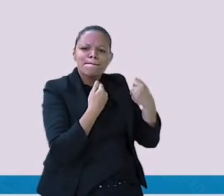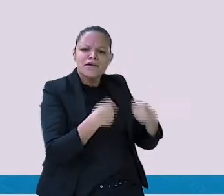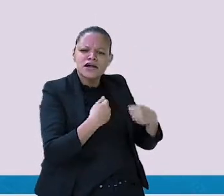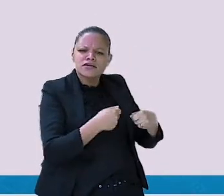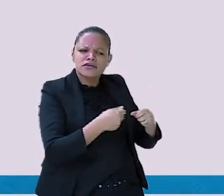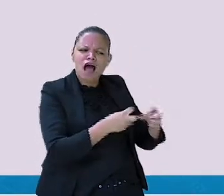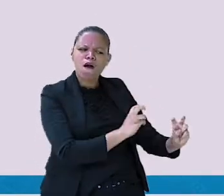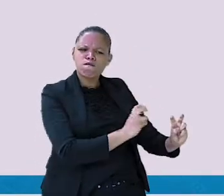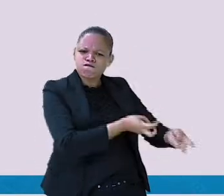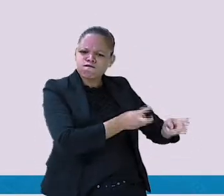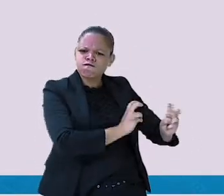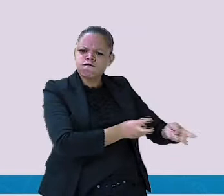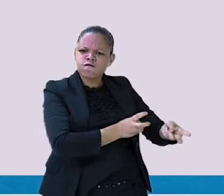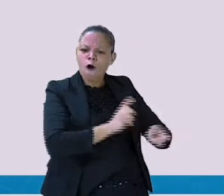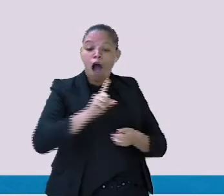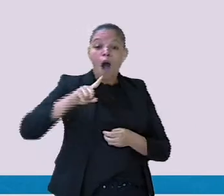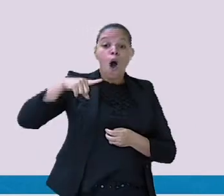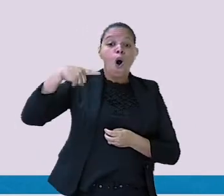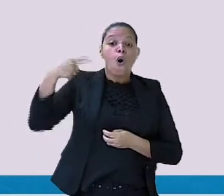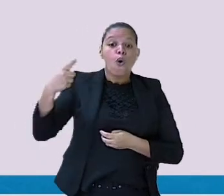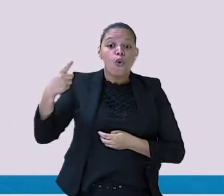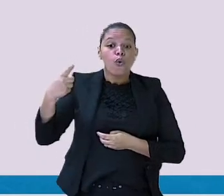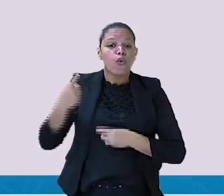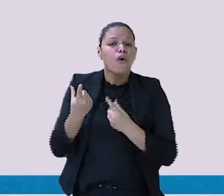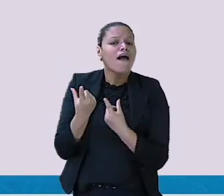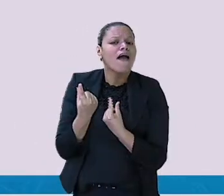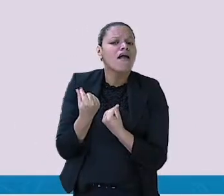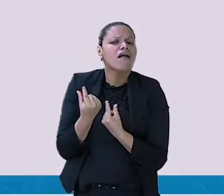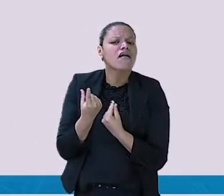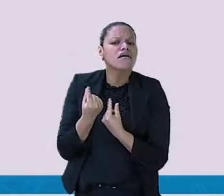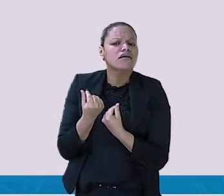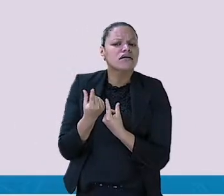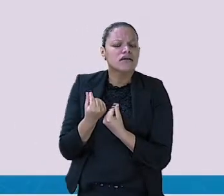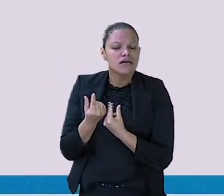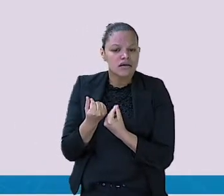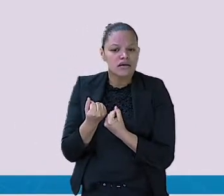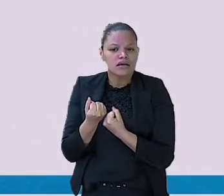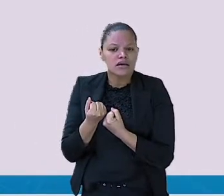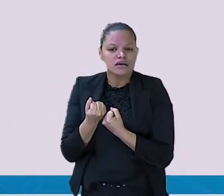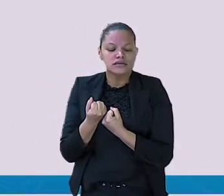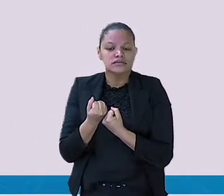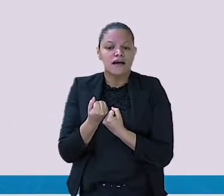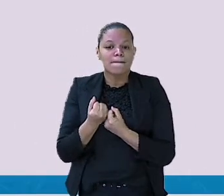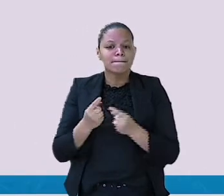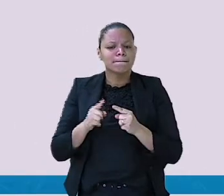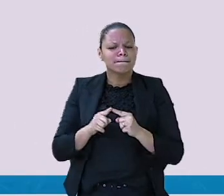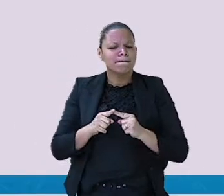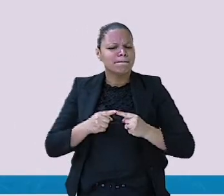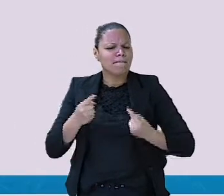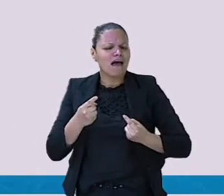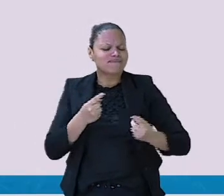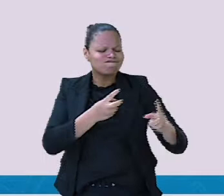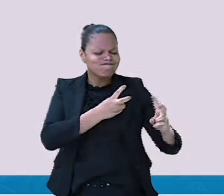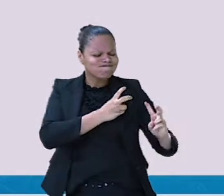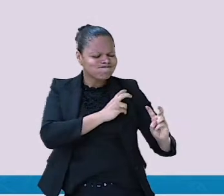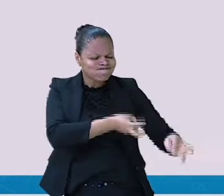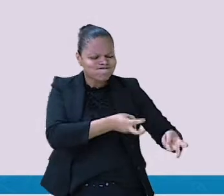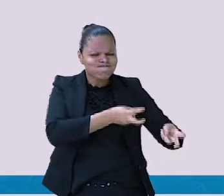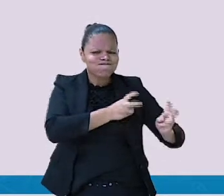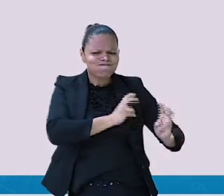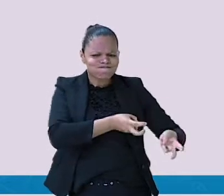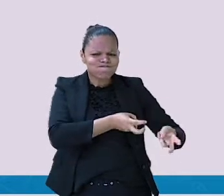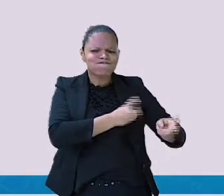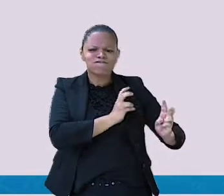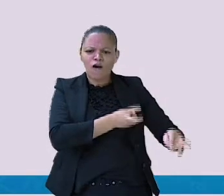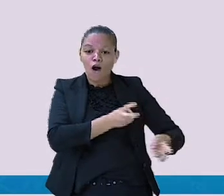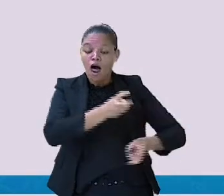tipo de riqueza que fosse mais o quê? Lucrativa. Então, não somente explorar o pau-brasil naquele momento